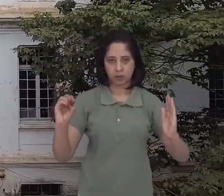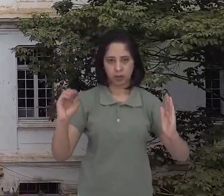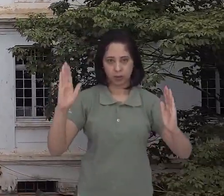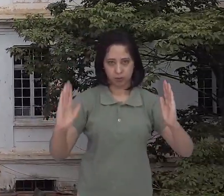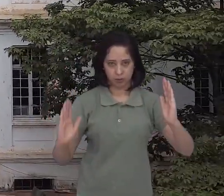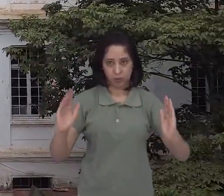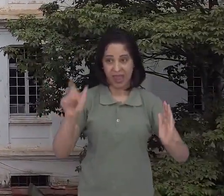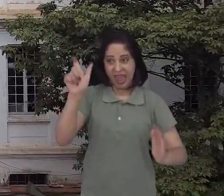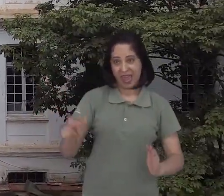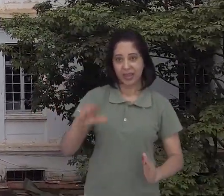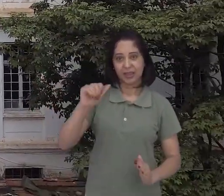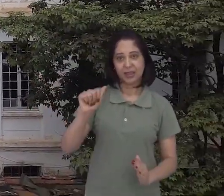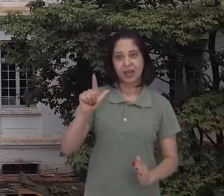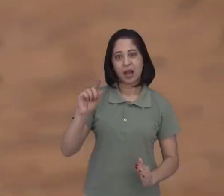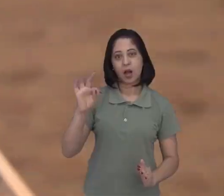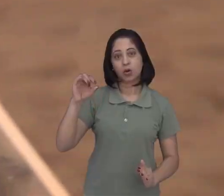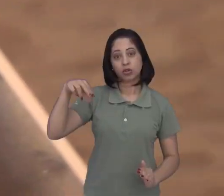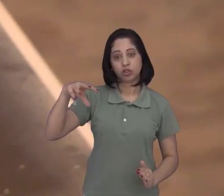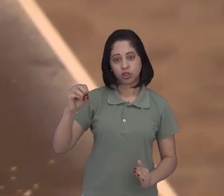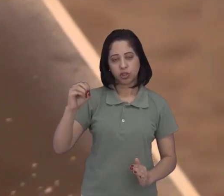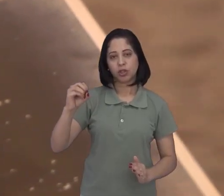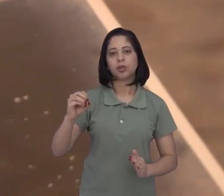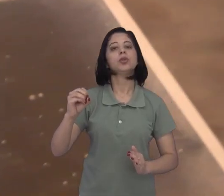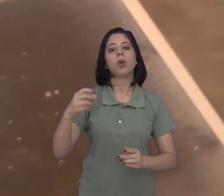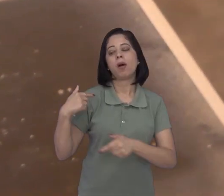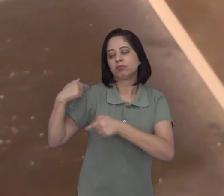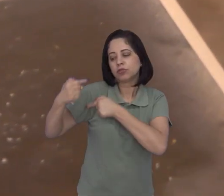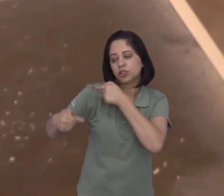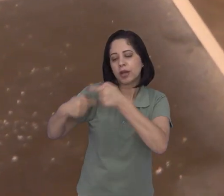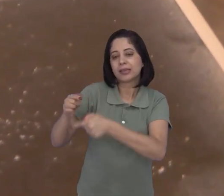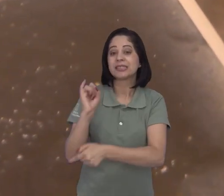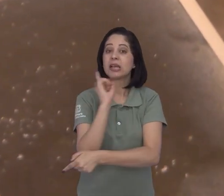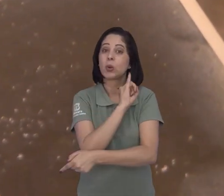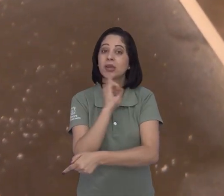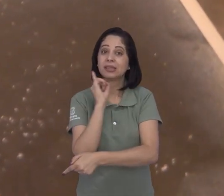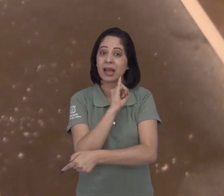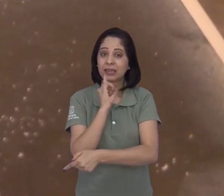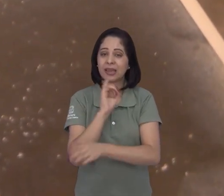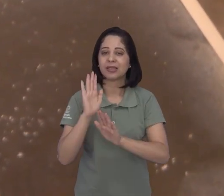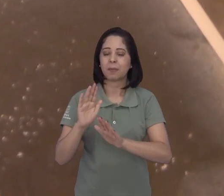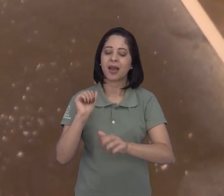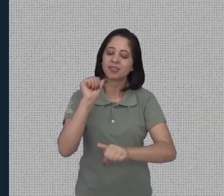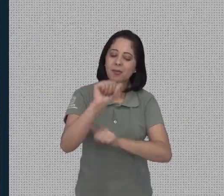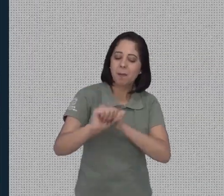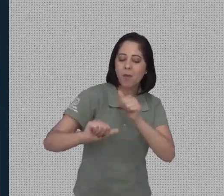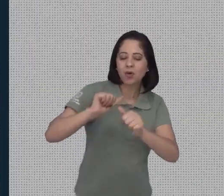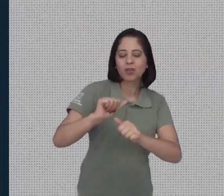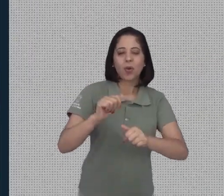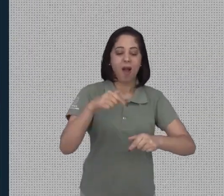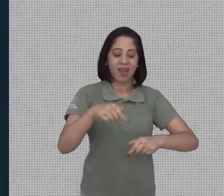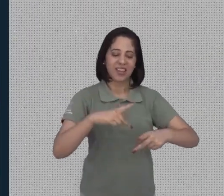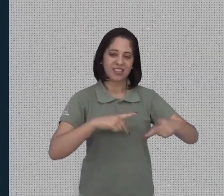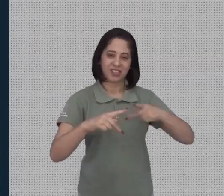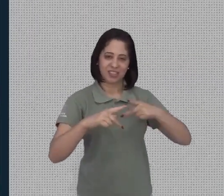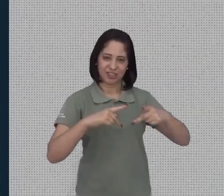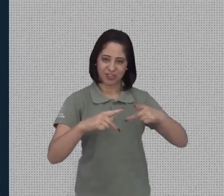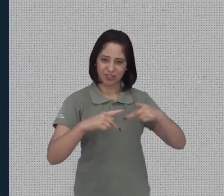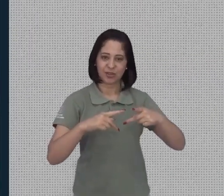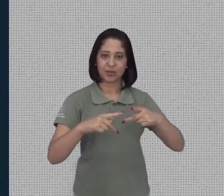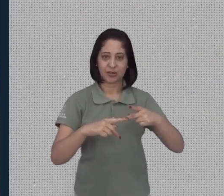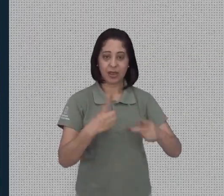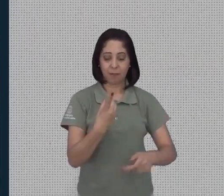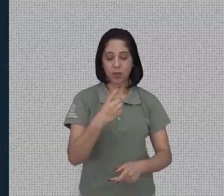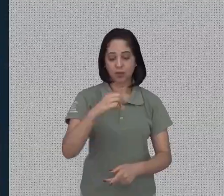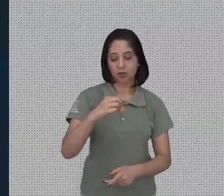e 1950. Um deles foi Altino Bodezan, um descendente de italianos que acabou se tornando joseense